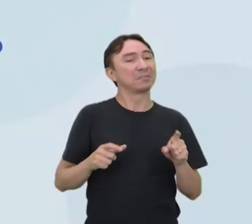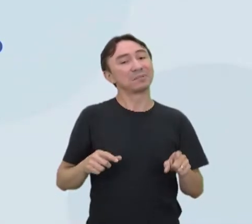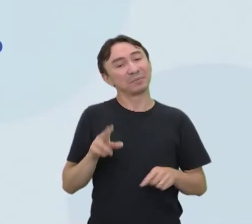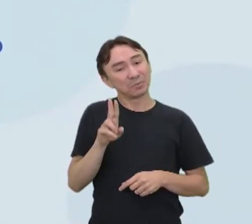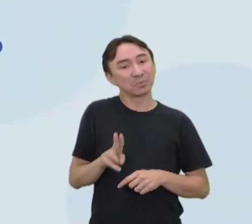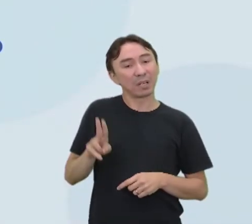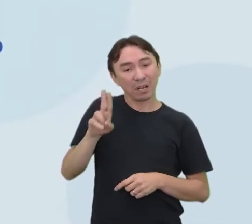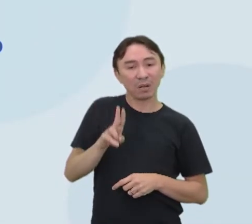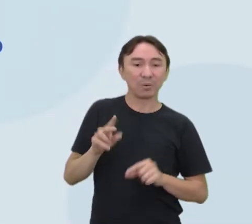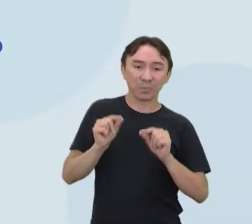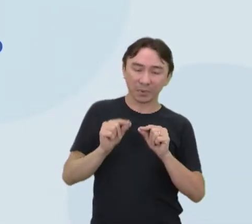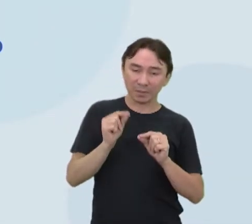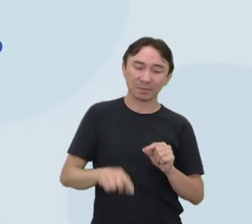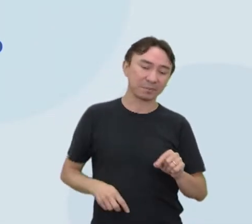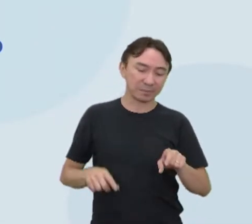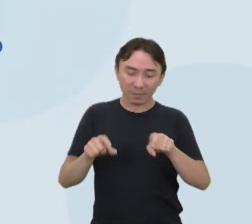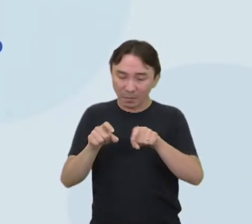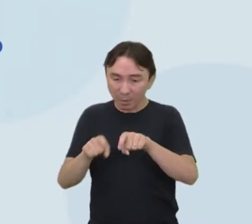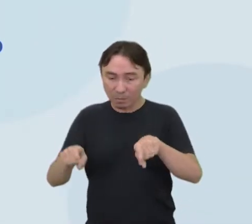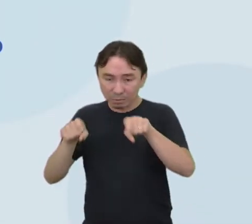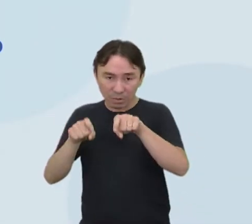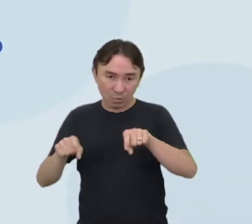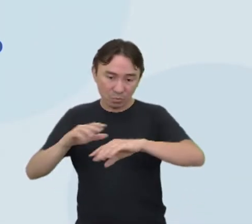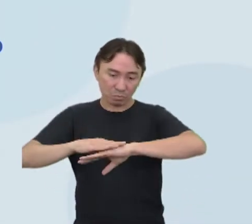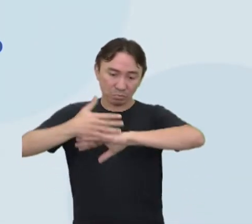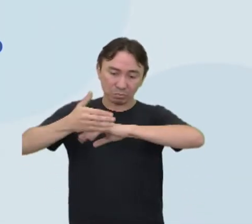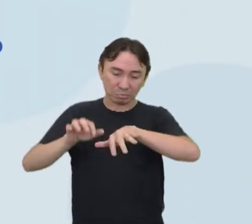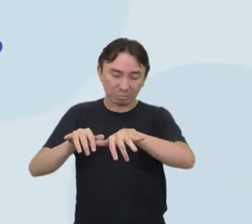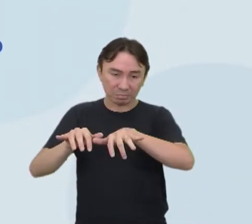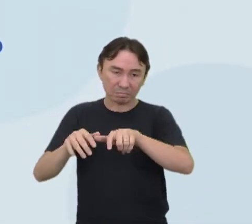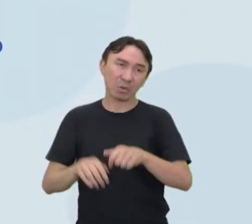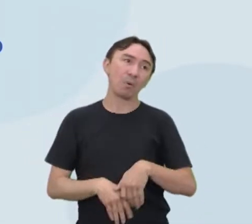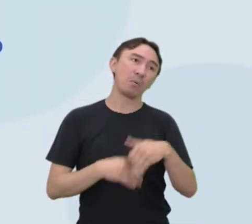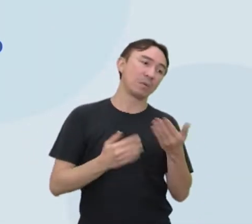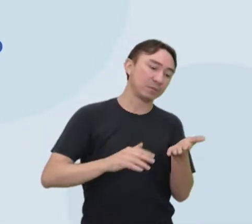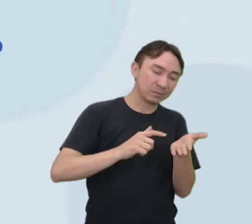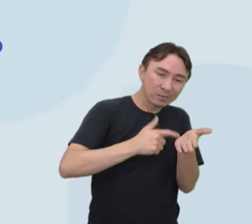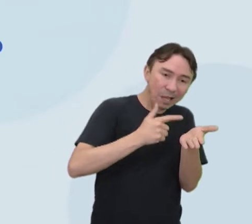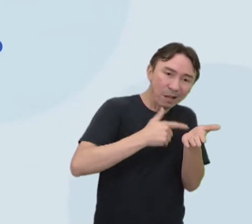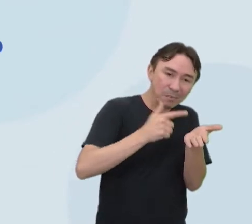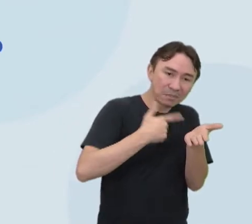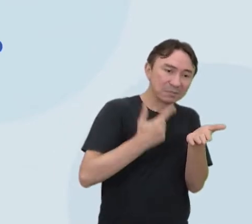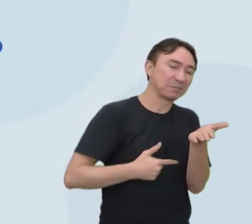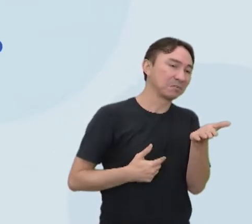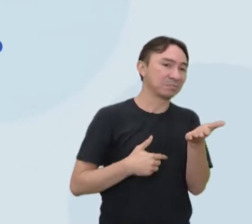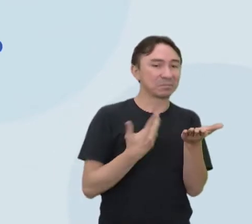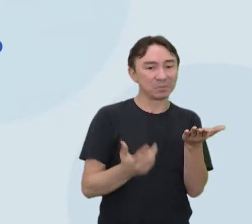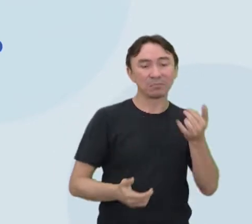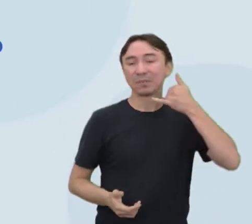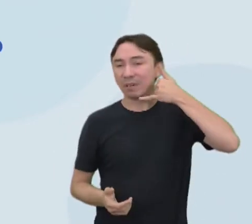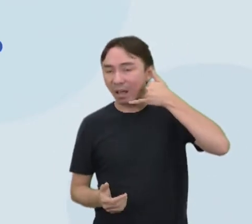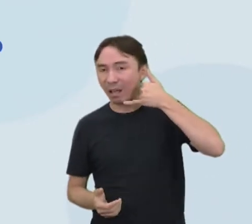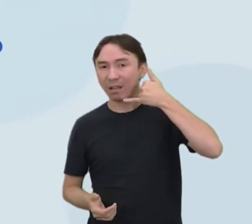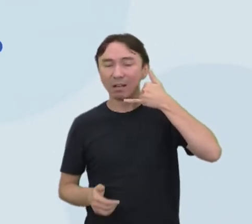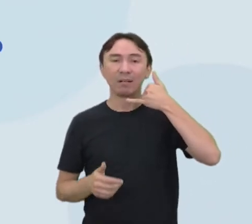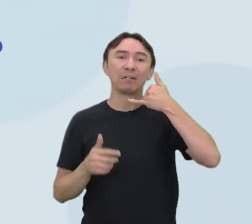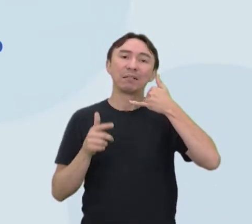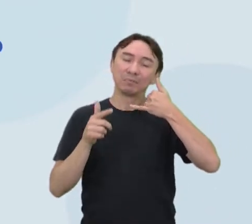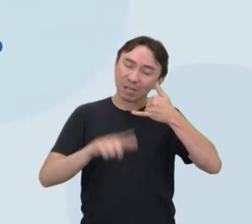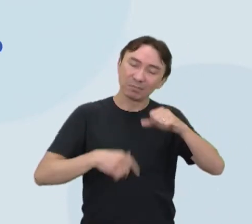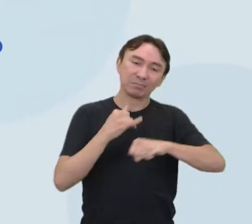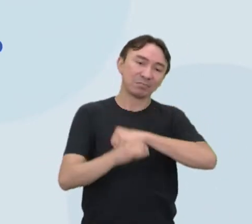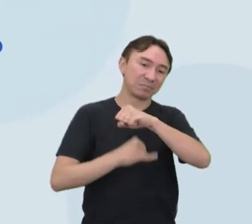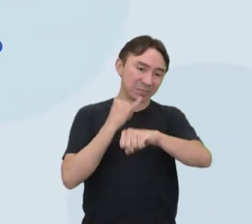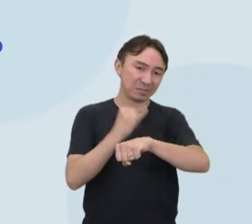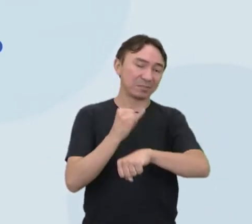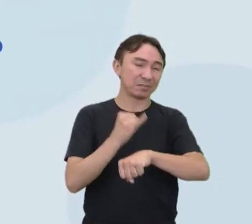de um computador, Ok. ou um tablet, ou um celular. Certo. Com o quê? Acesso à internet. O que mais? Senão ele não consegue, né? Não Aí consegue. ele vai lá, entra no